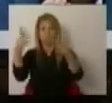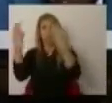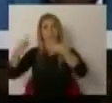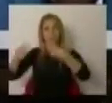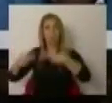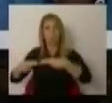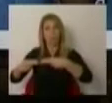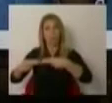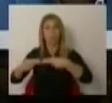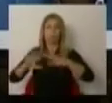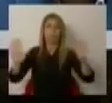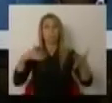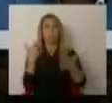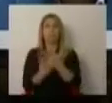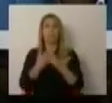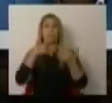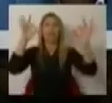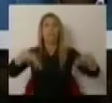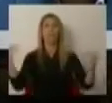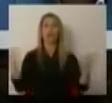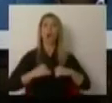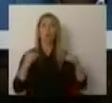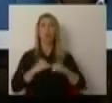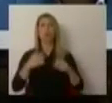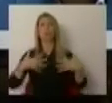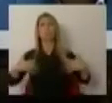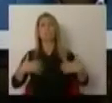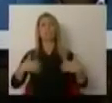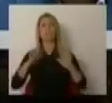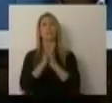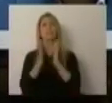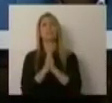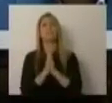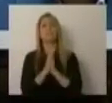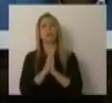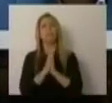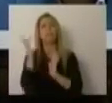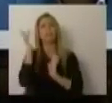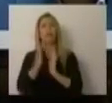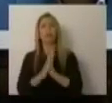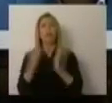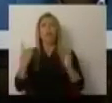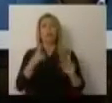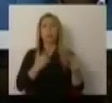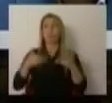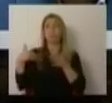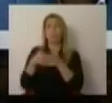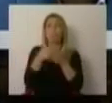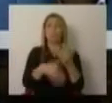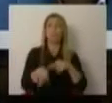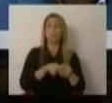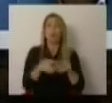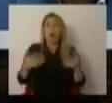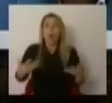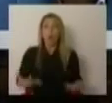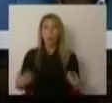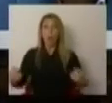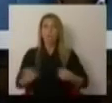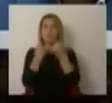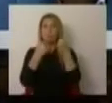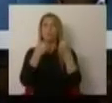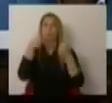paz de Sexta-feira Santa e põe em causa um processo político complexo, um processo político difícil e que tem agora um dos seus maiores